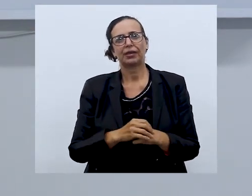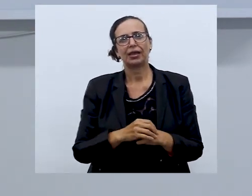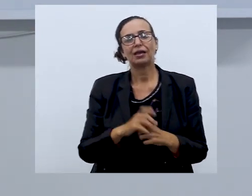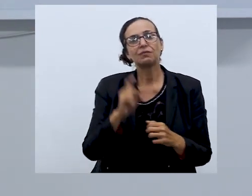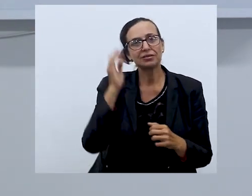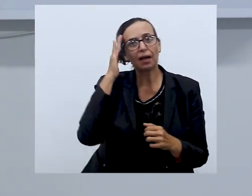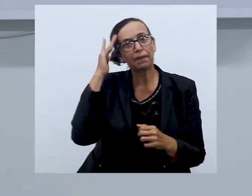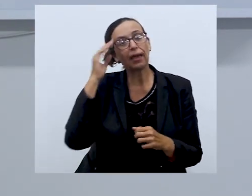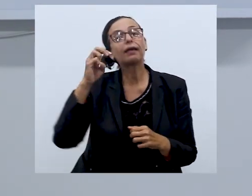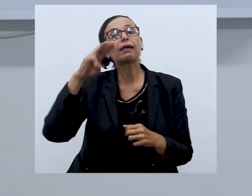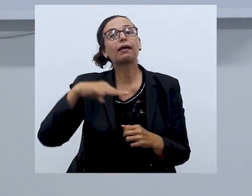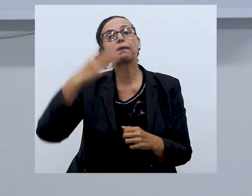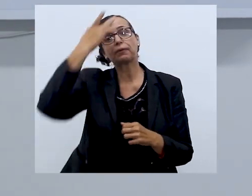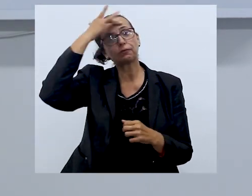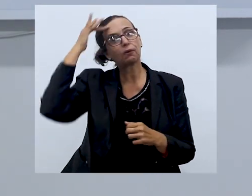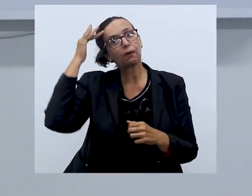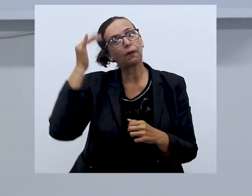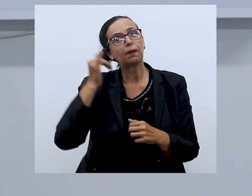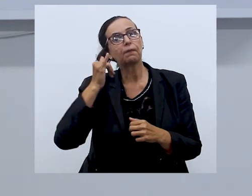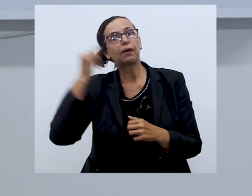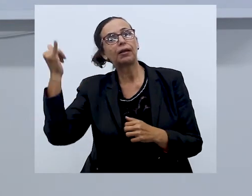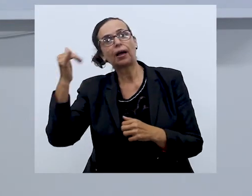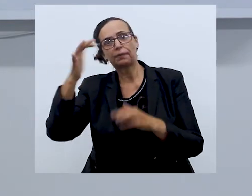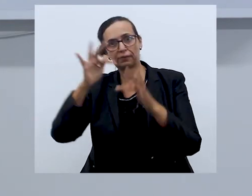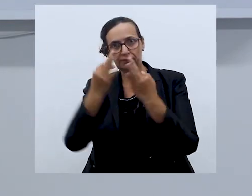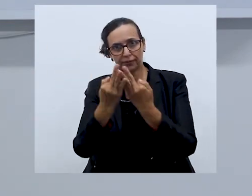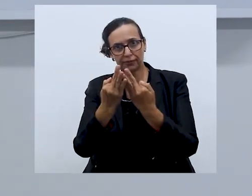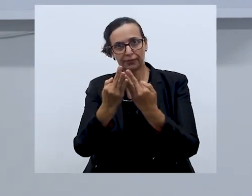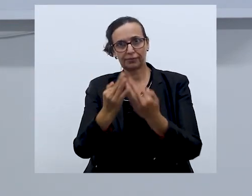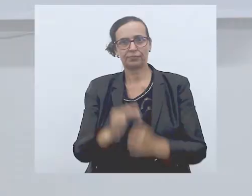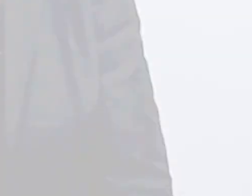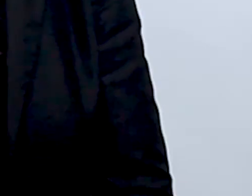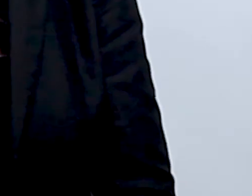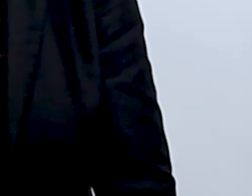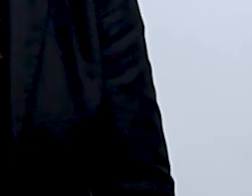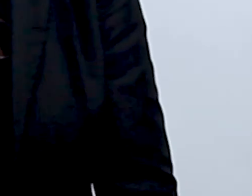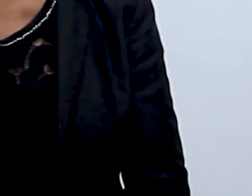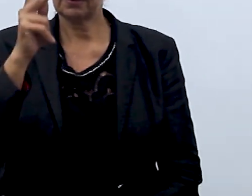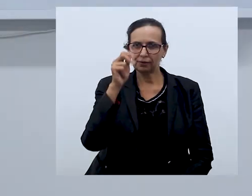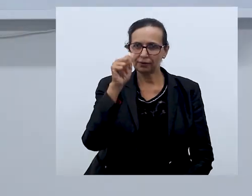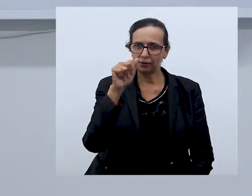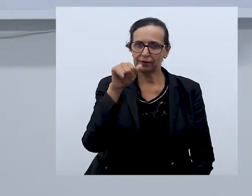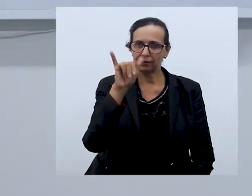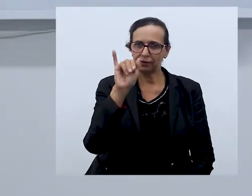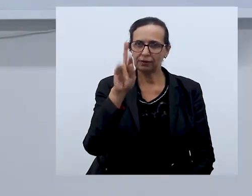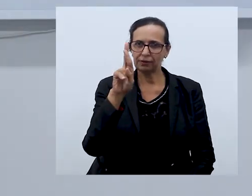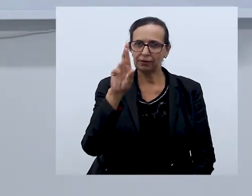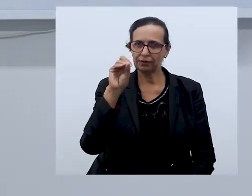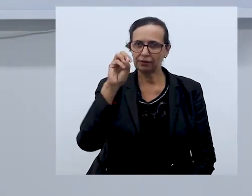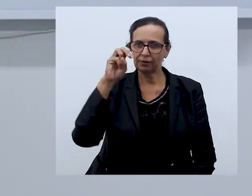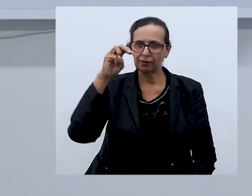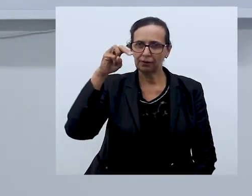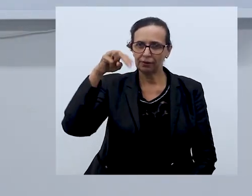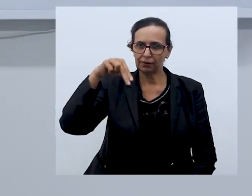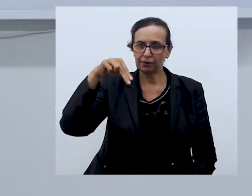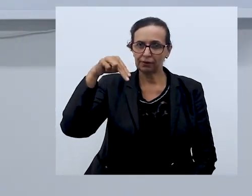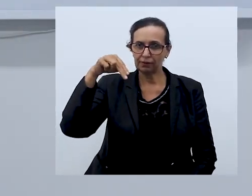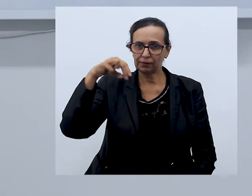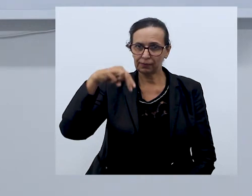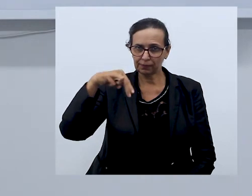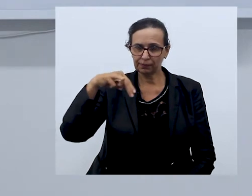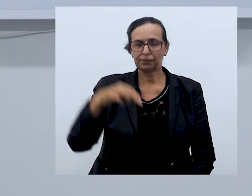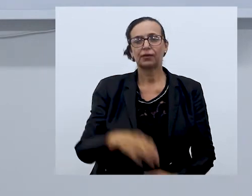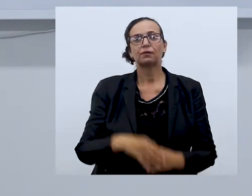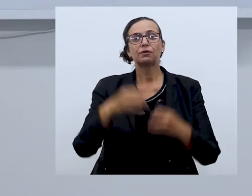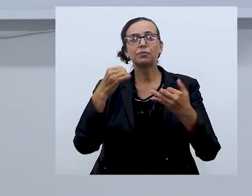sempre um familiar é bom estar presente nessas situações. Olá, meu nome é Rairon, e eu vim te